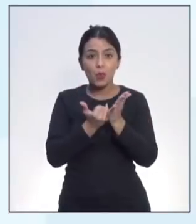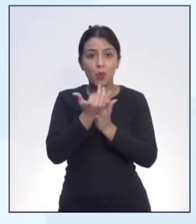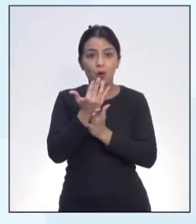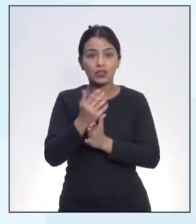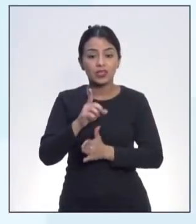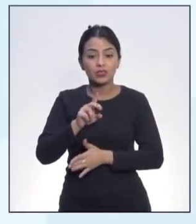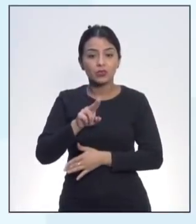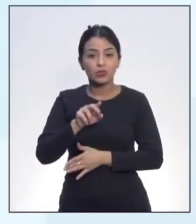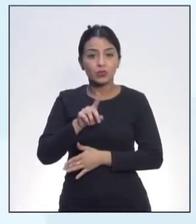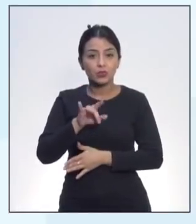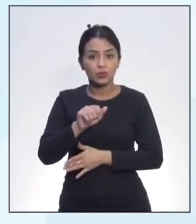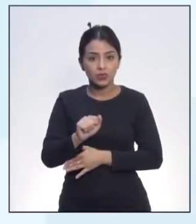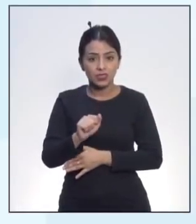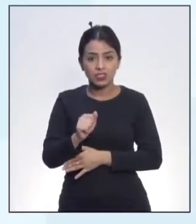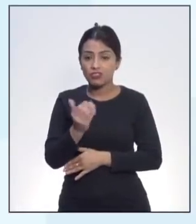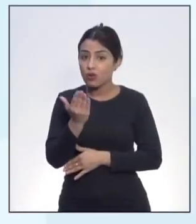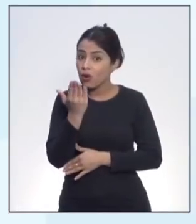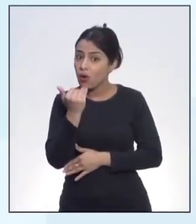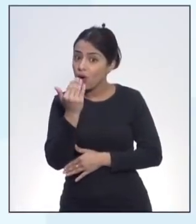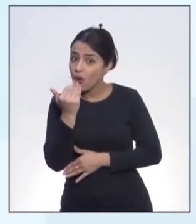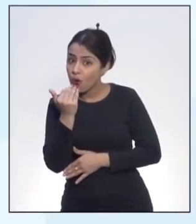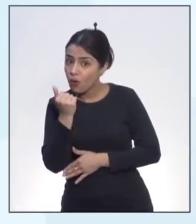média, tá? Lá em